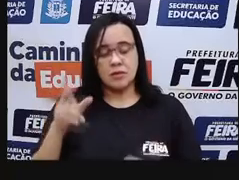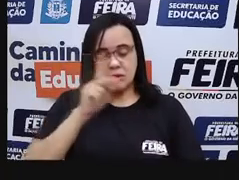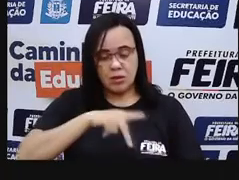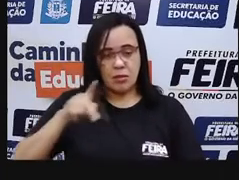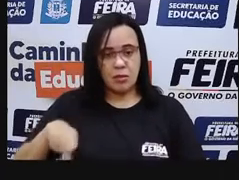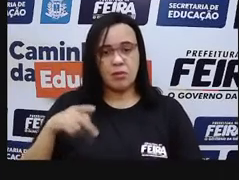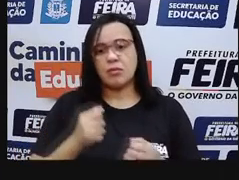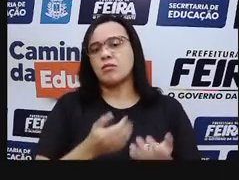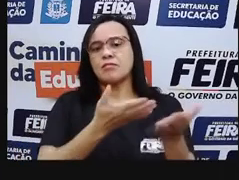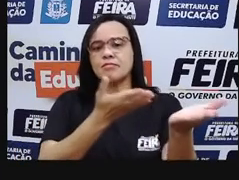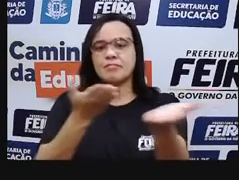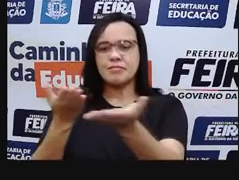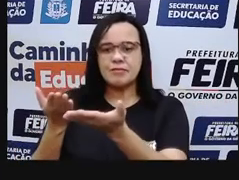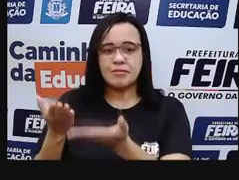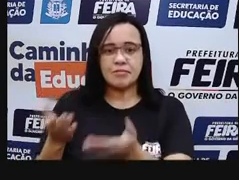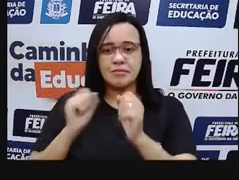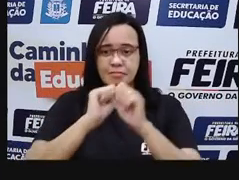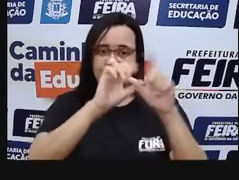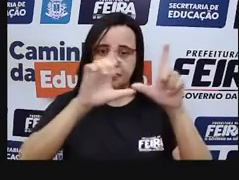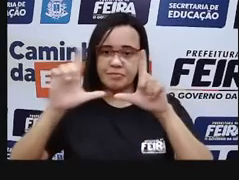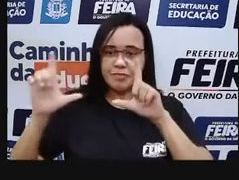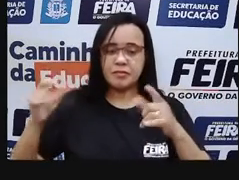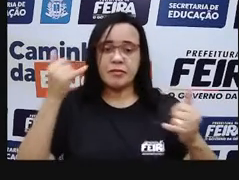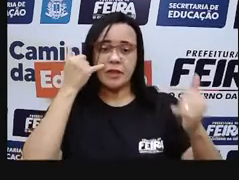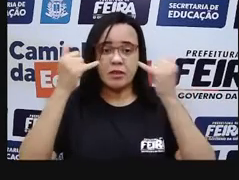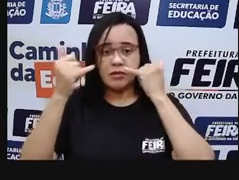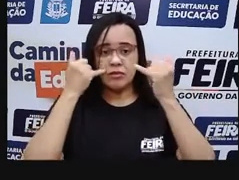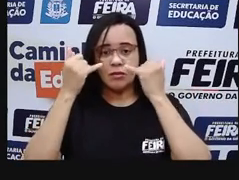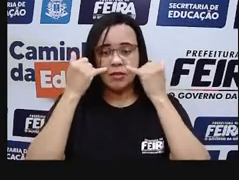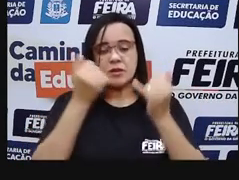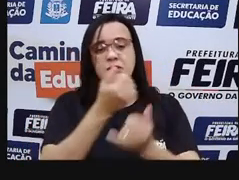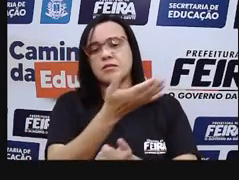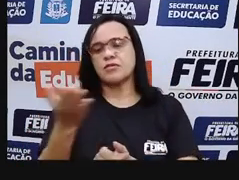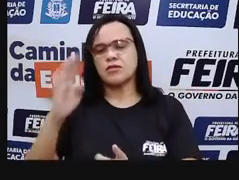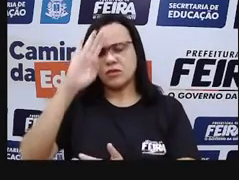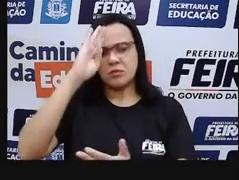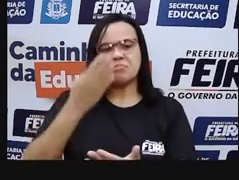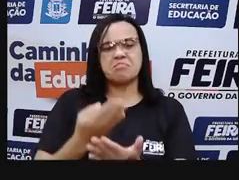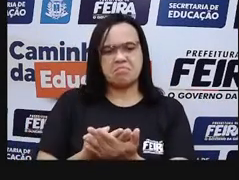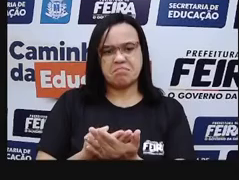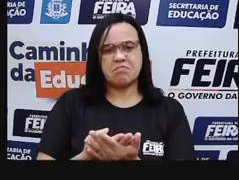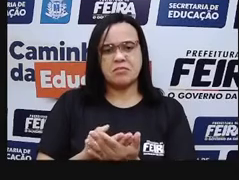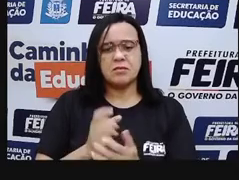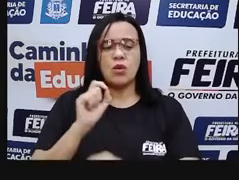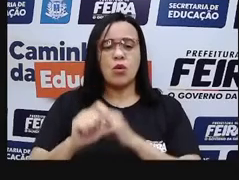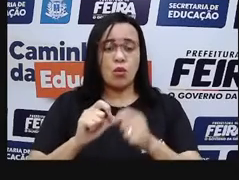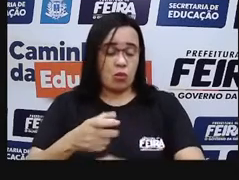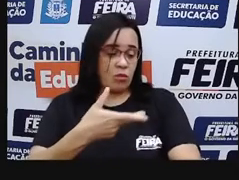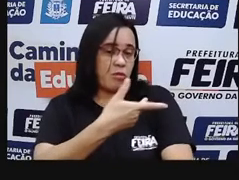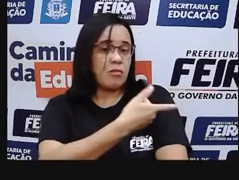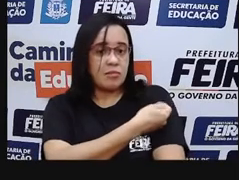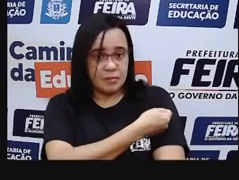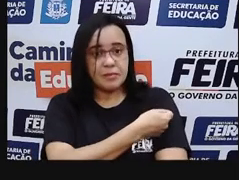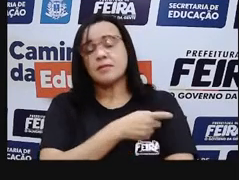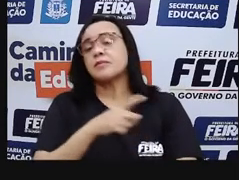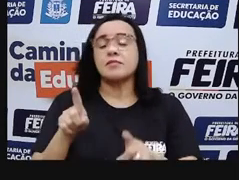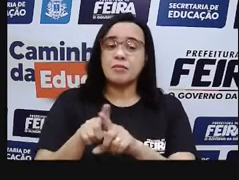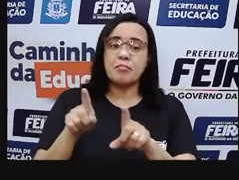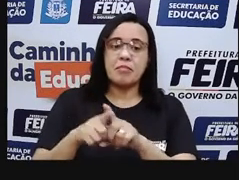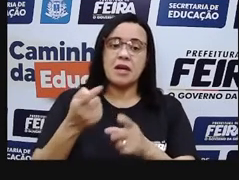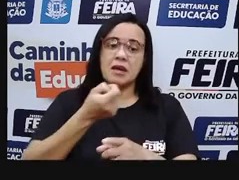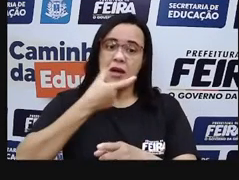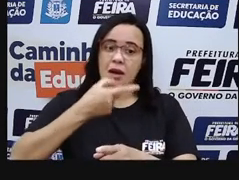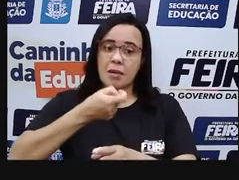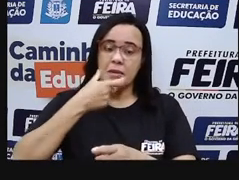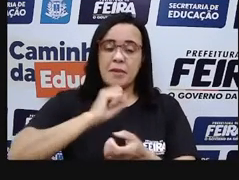algumas informações é que vocês tenham mais confiança com a vacina os medicamentos